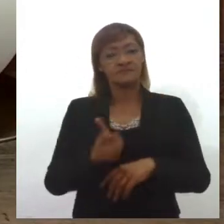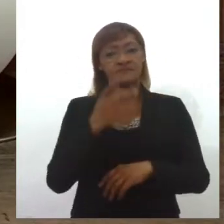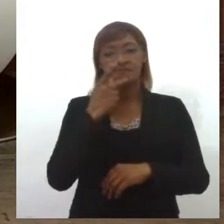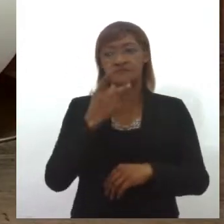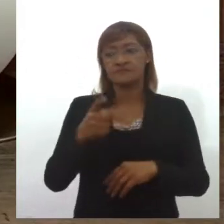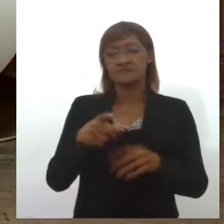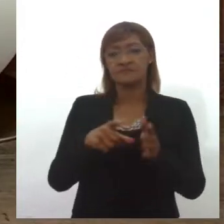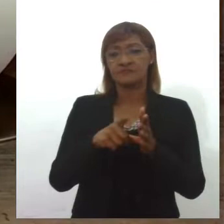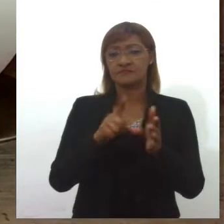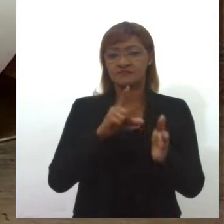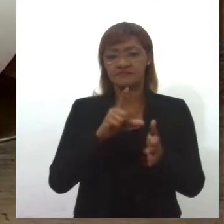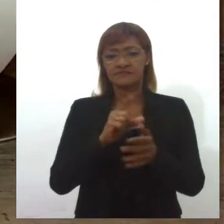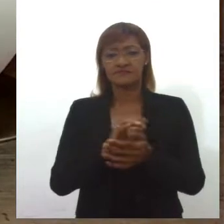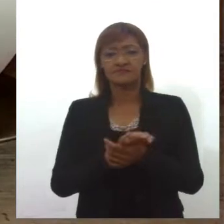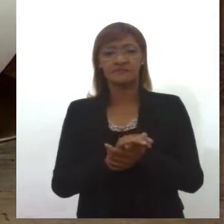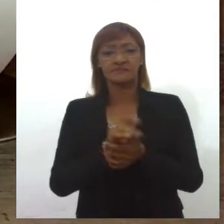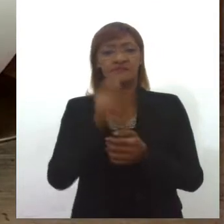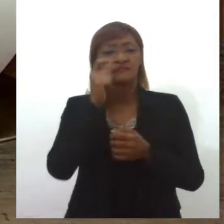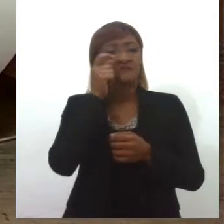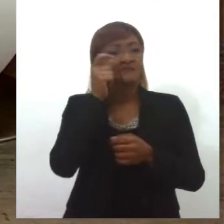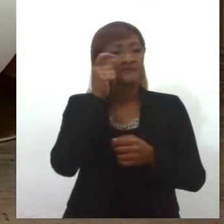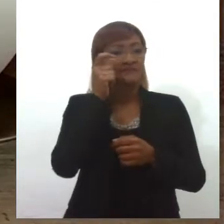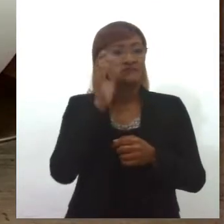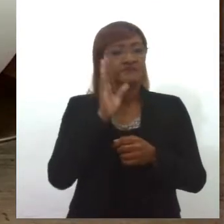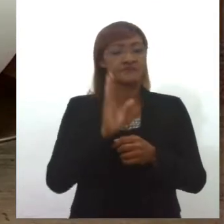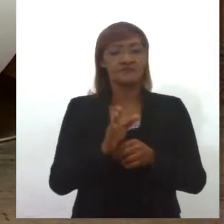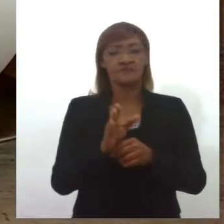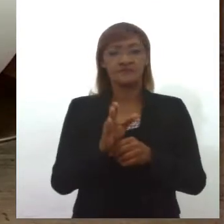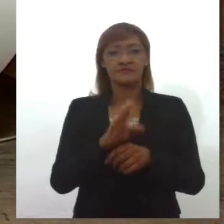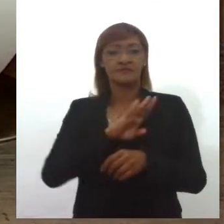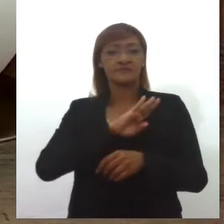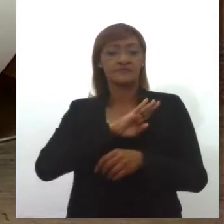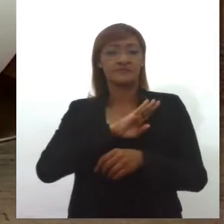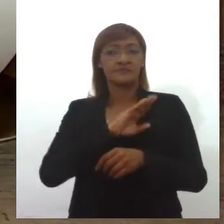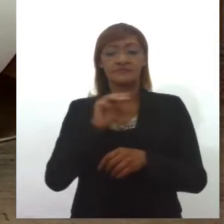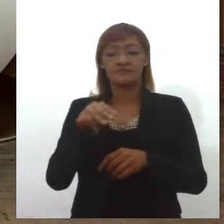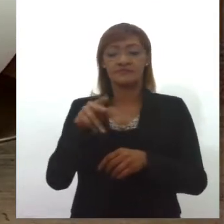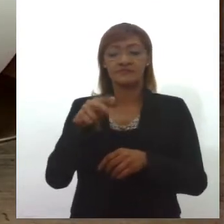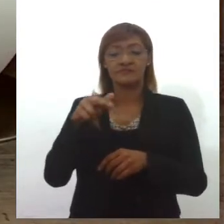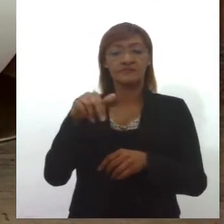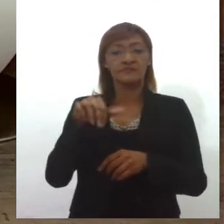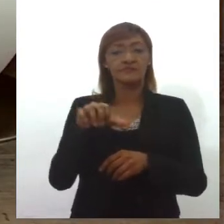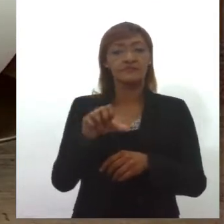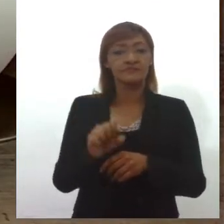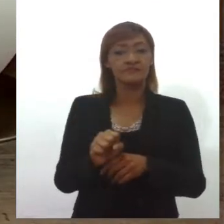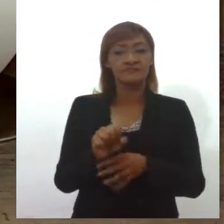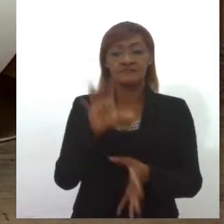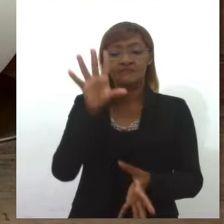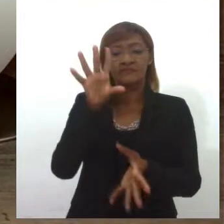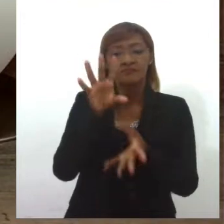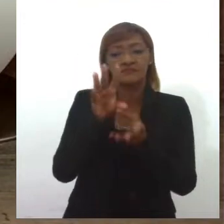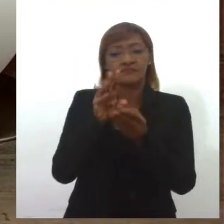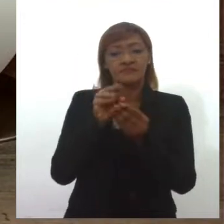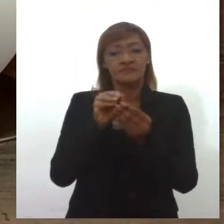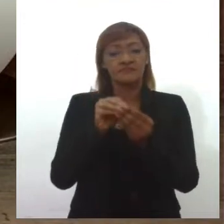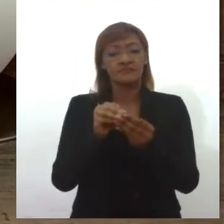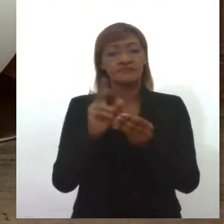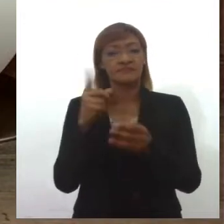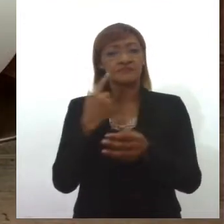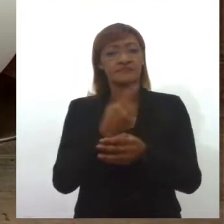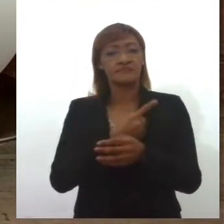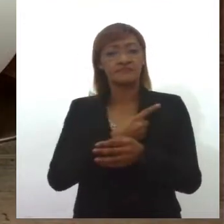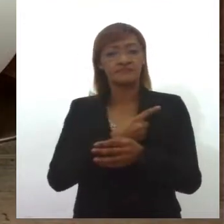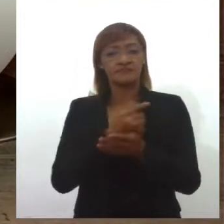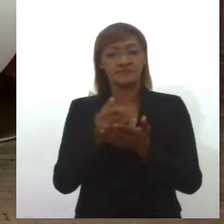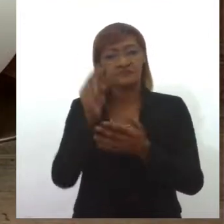Antes, porém, nós vamos acompanhar uma reportagem feita pelo colega Marcos Borges, fazendo um resumo do que nós temos discutido desde a